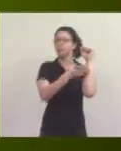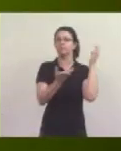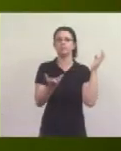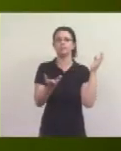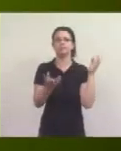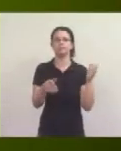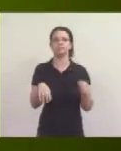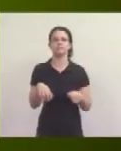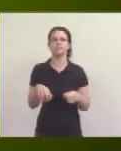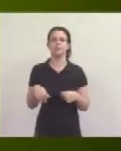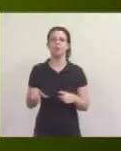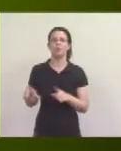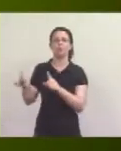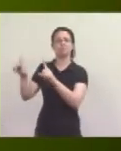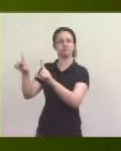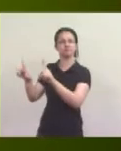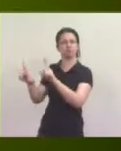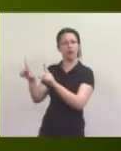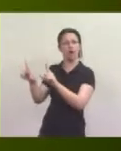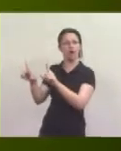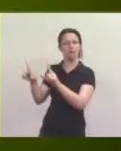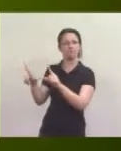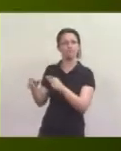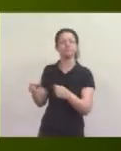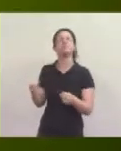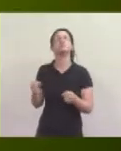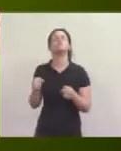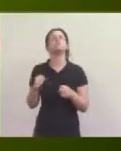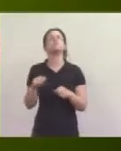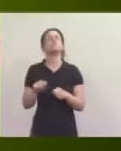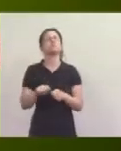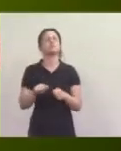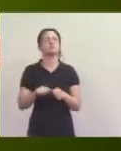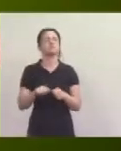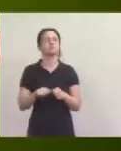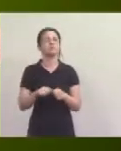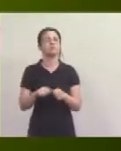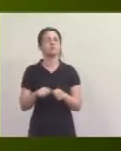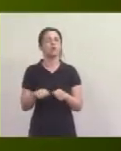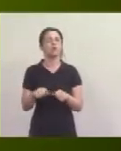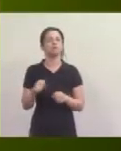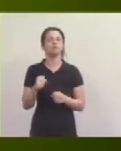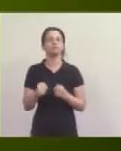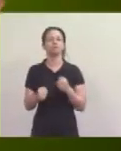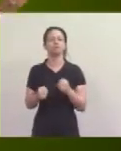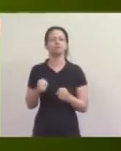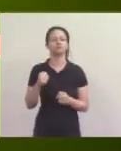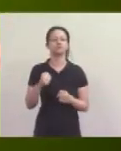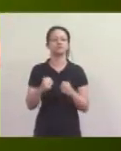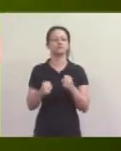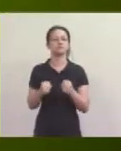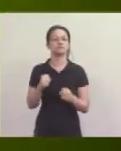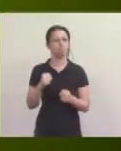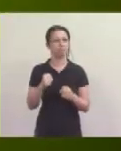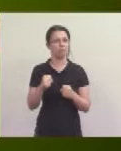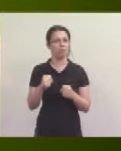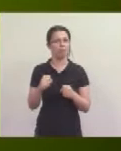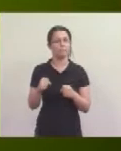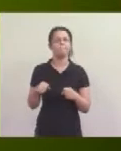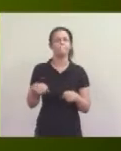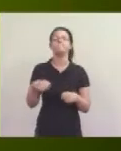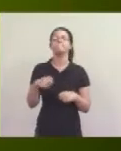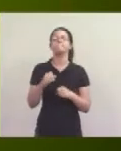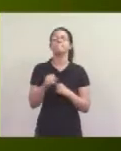não deixe em stand-by. Isso consome energia. Exercício na esteira mecânica é tão ou mais efetivo que na